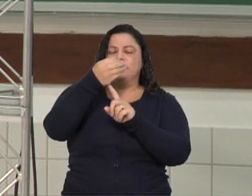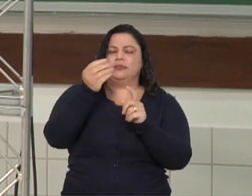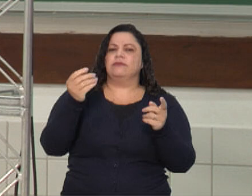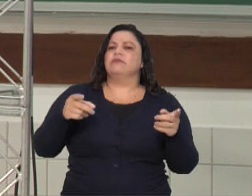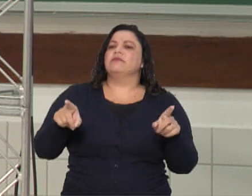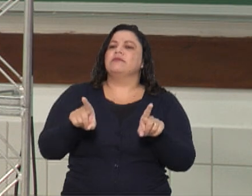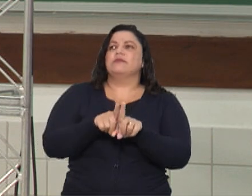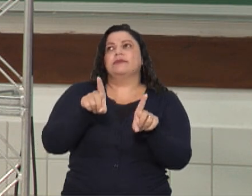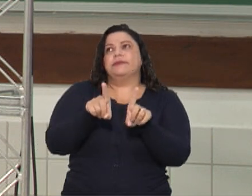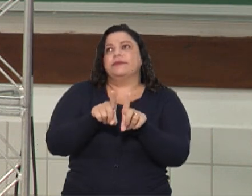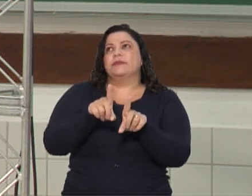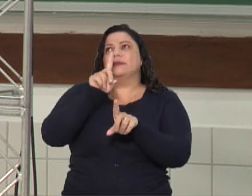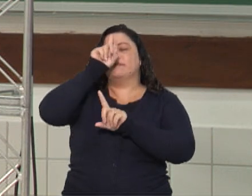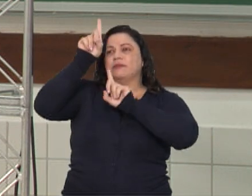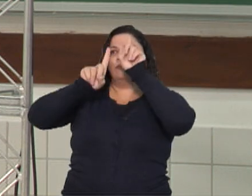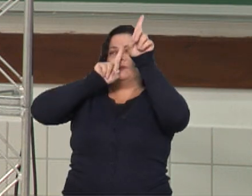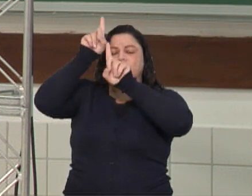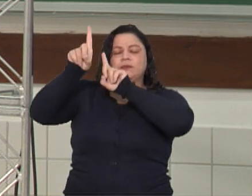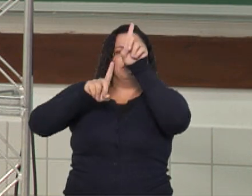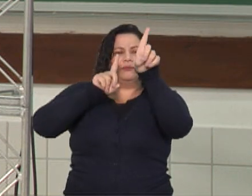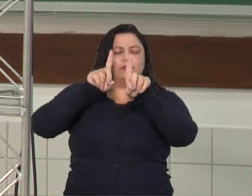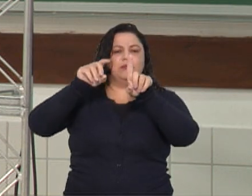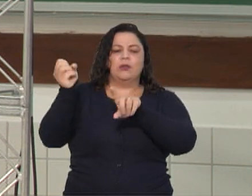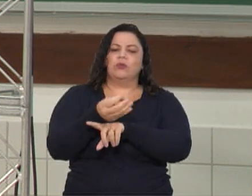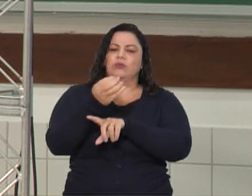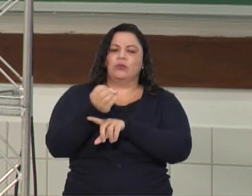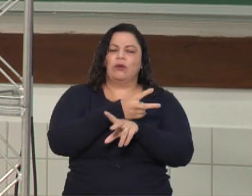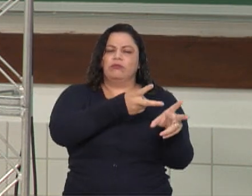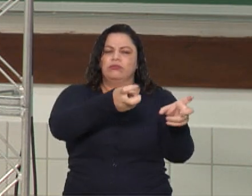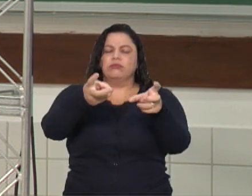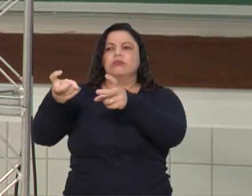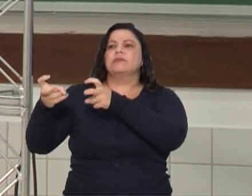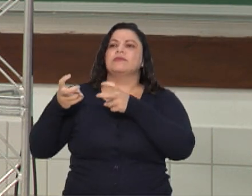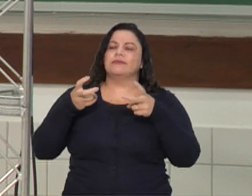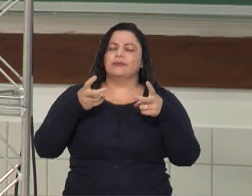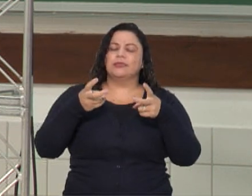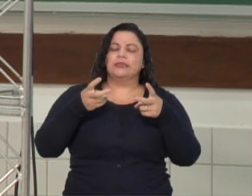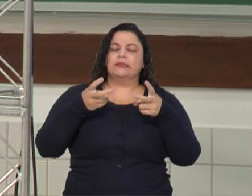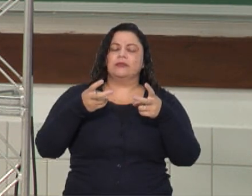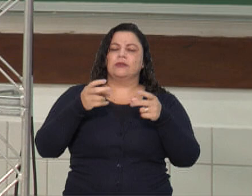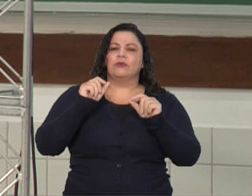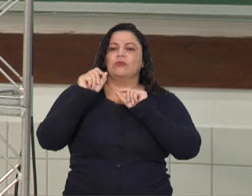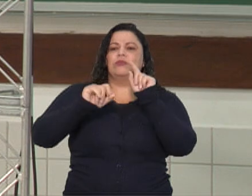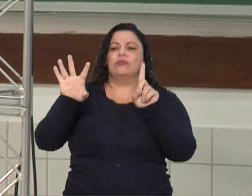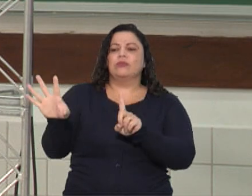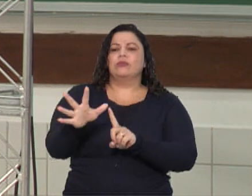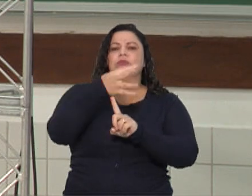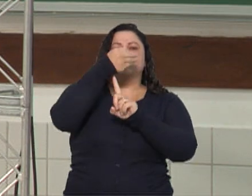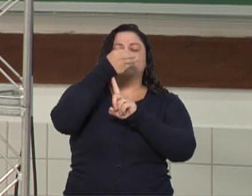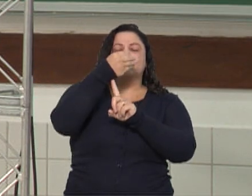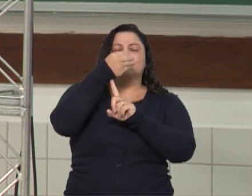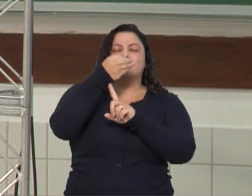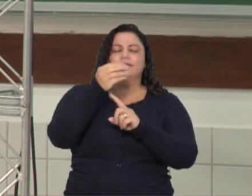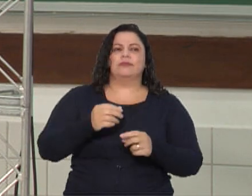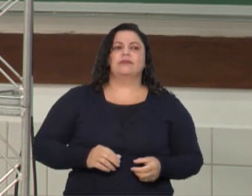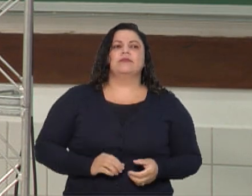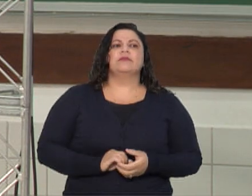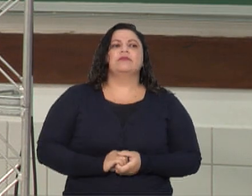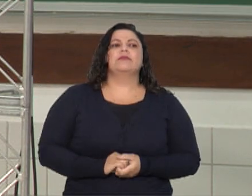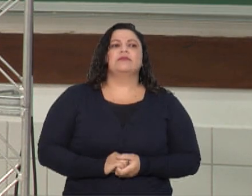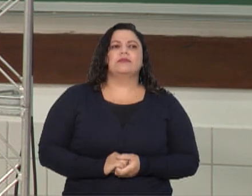sempre se reelaborando uma nova percepção da manifestação artística.